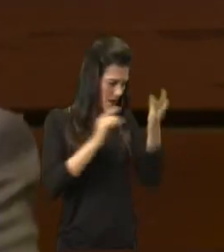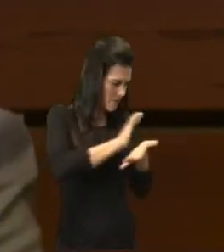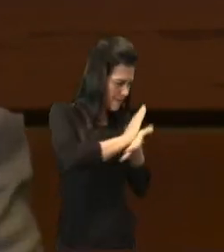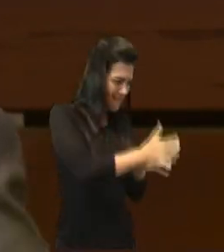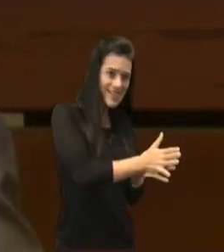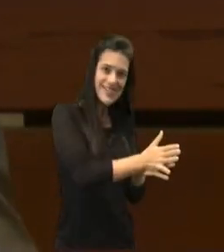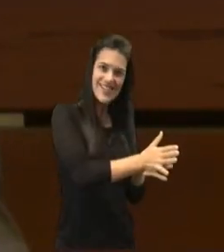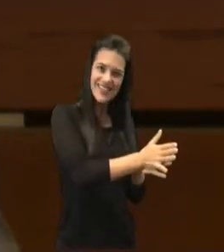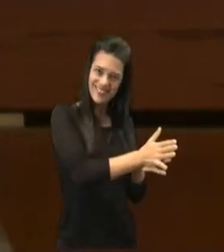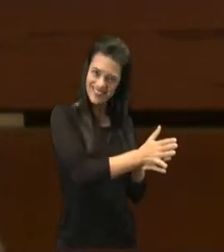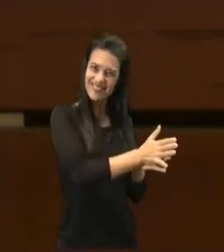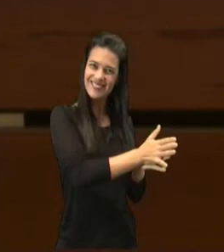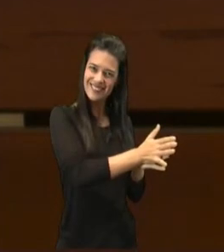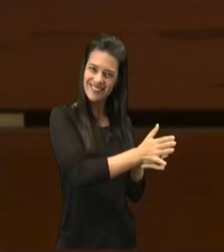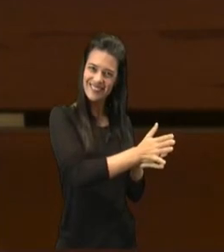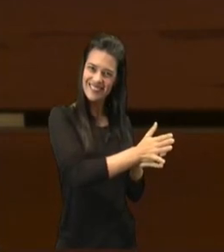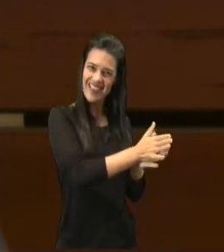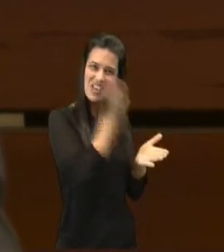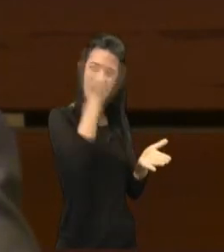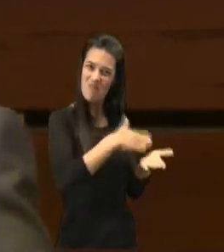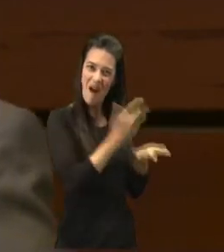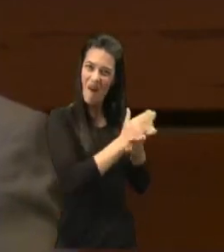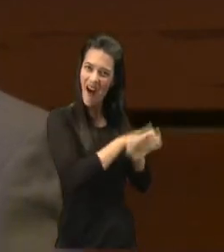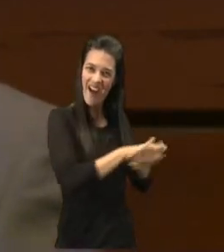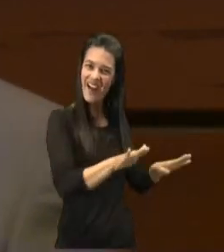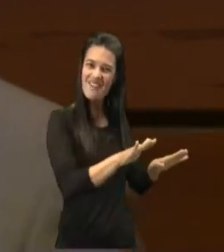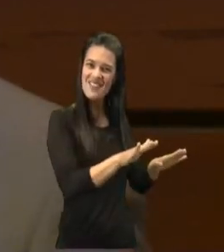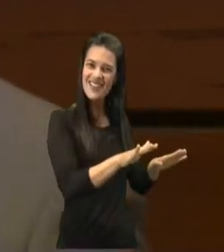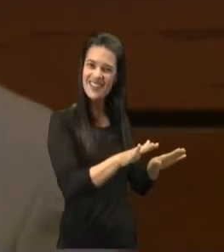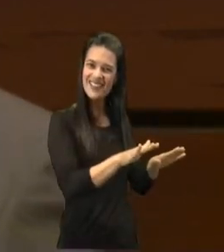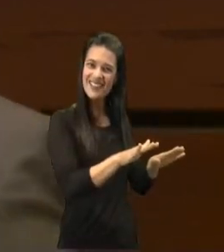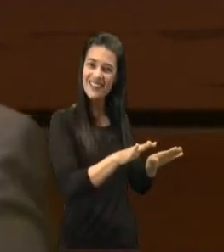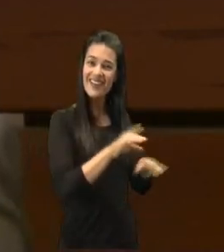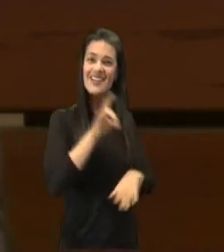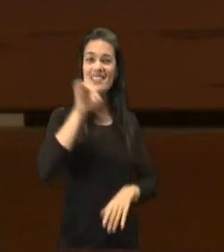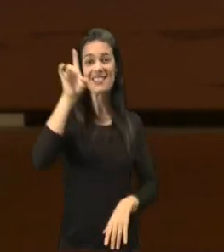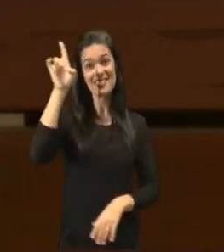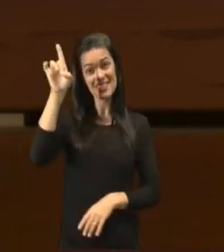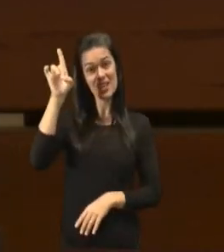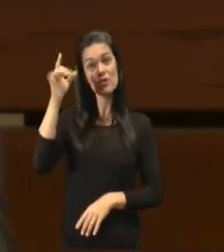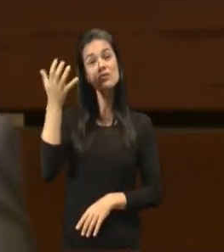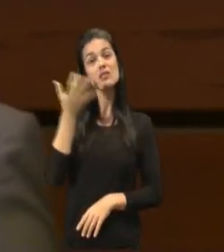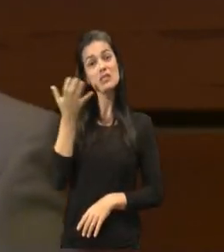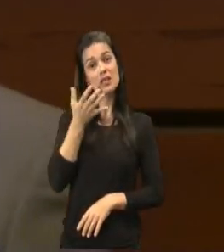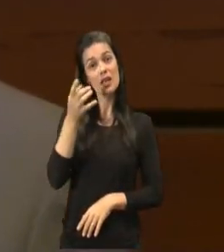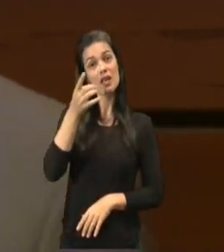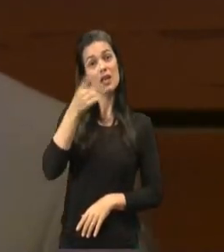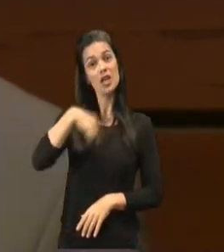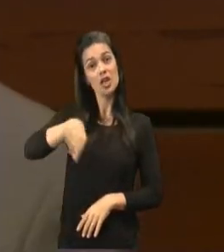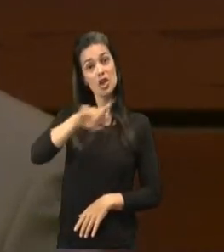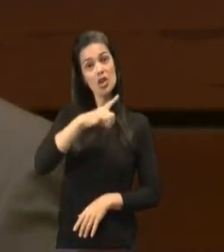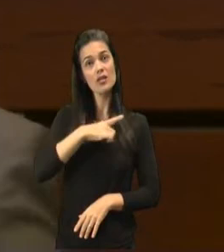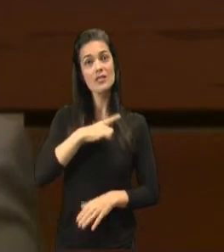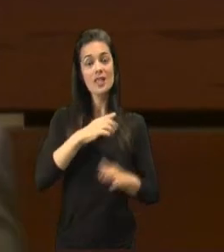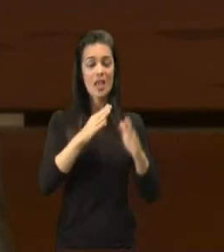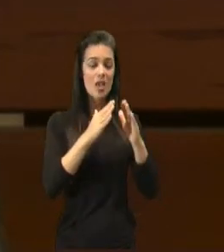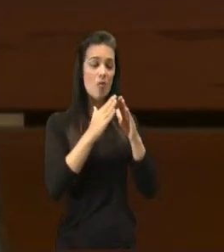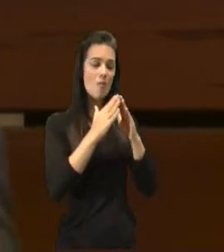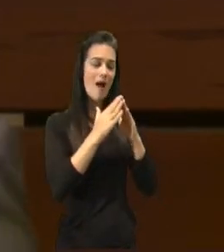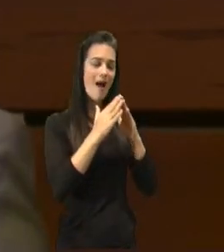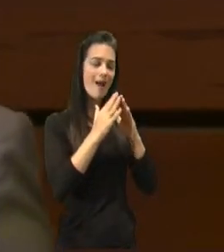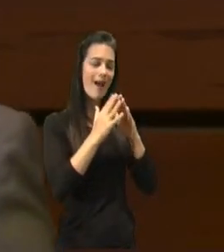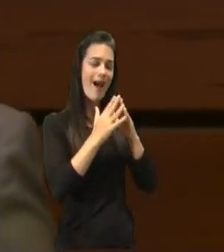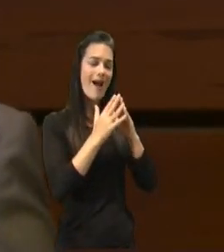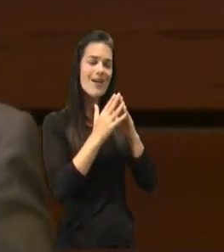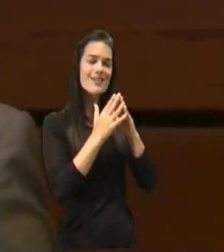do diabo. Deus tem e quer que nós resgatemos em nossa casa o